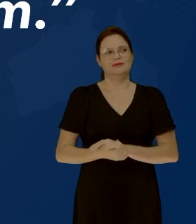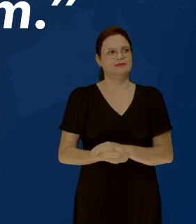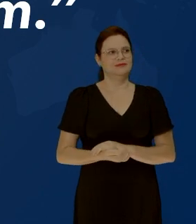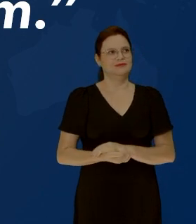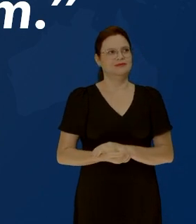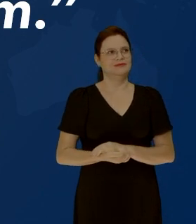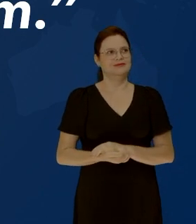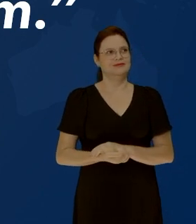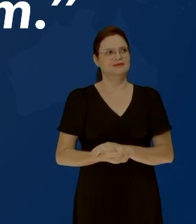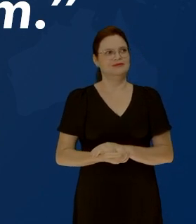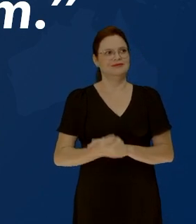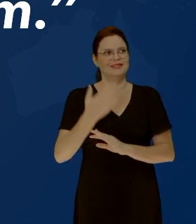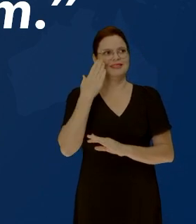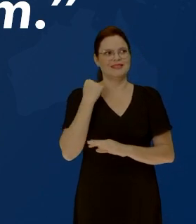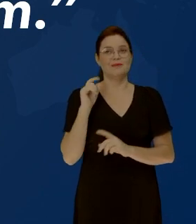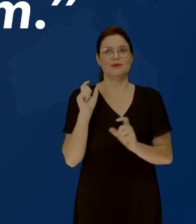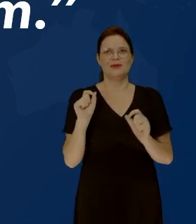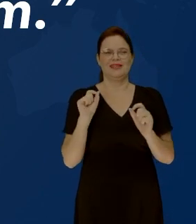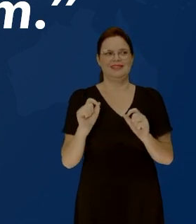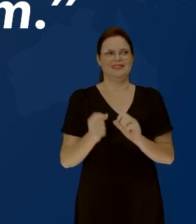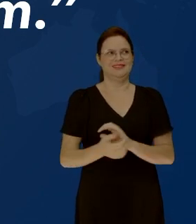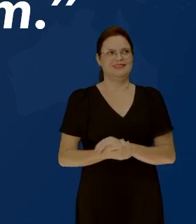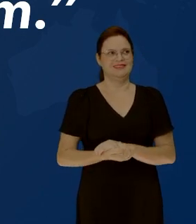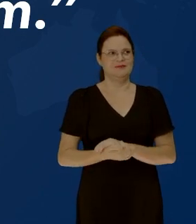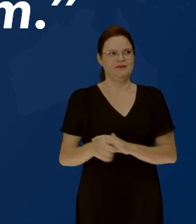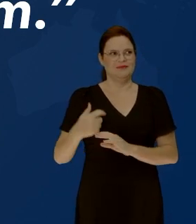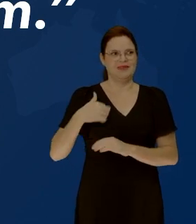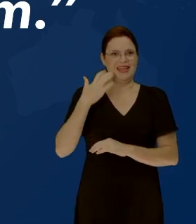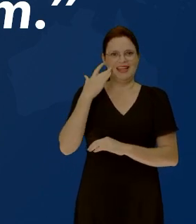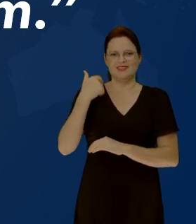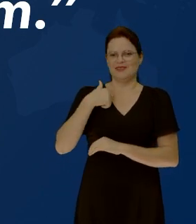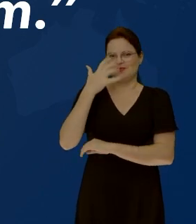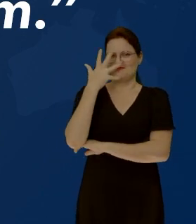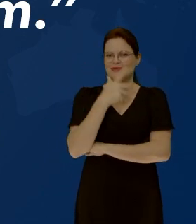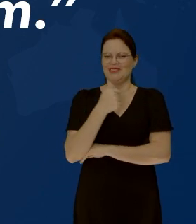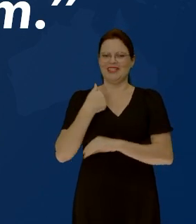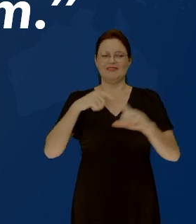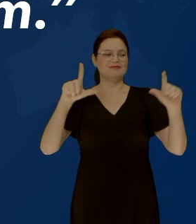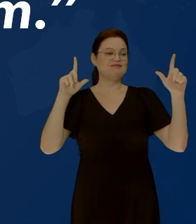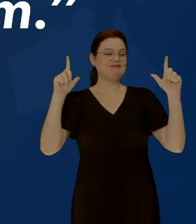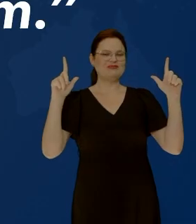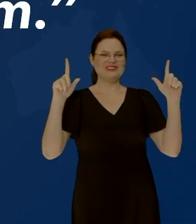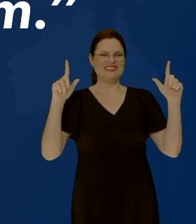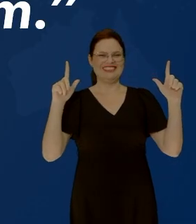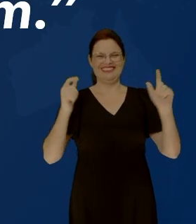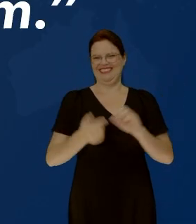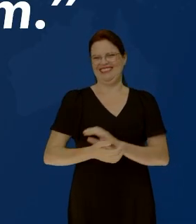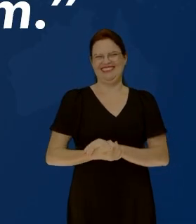Mas sabe por que é? Eles acham que eu sou bonito. É isso.